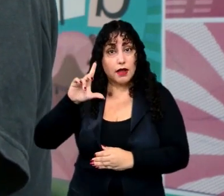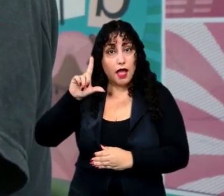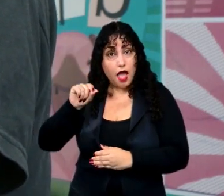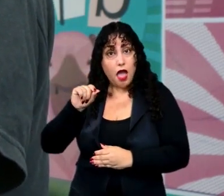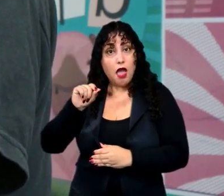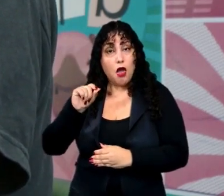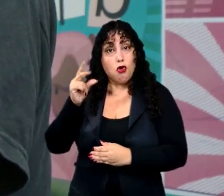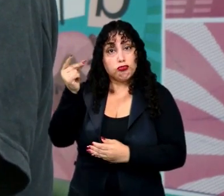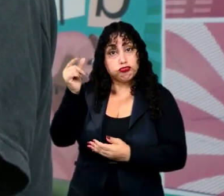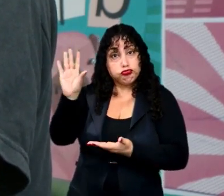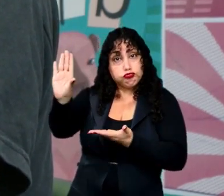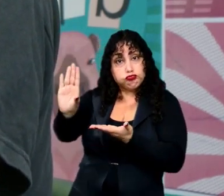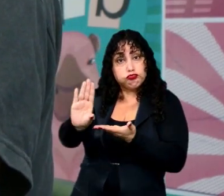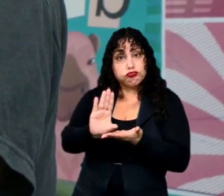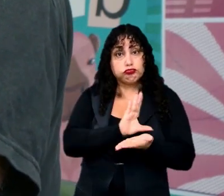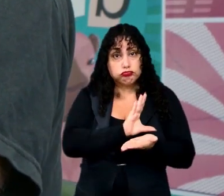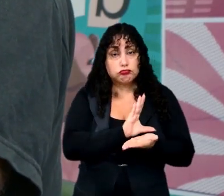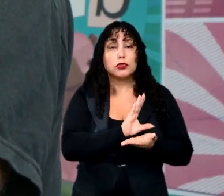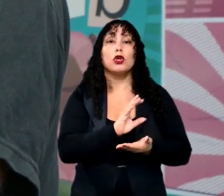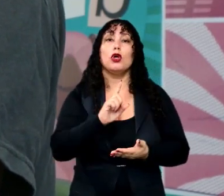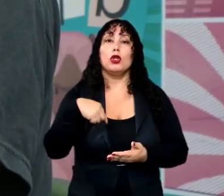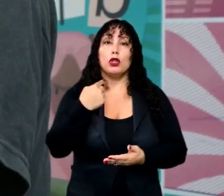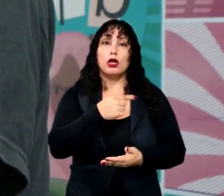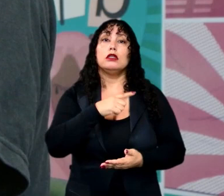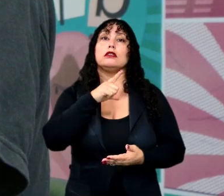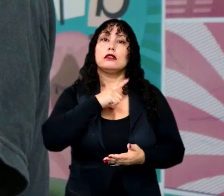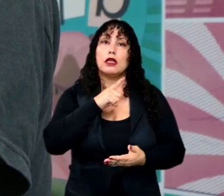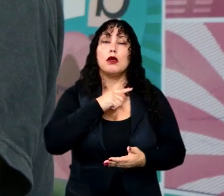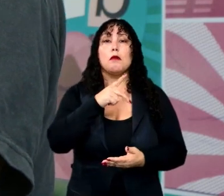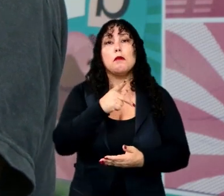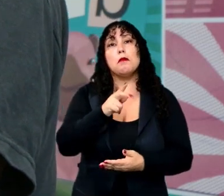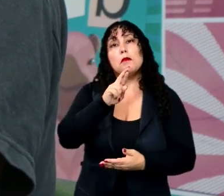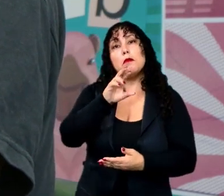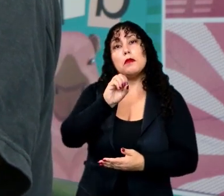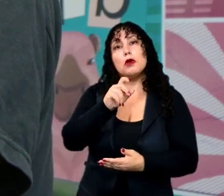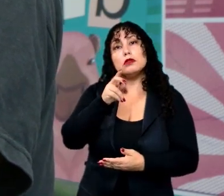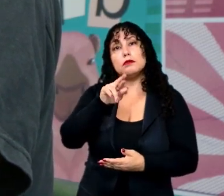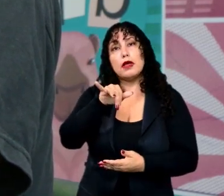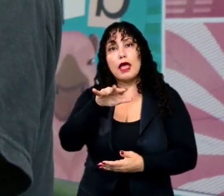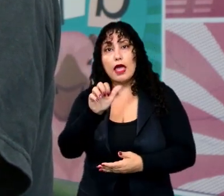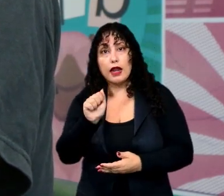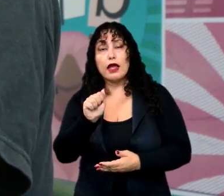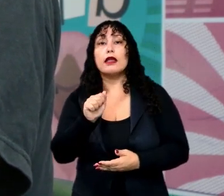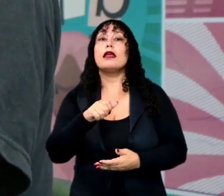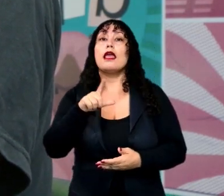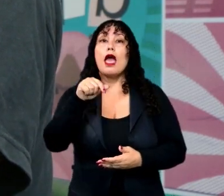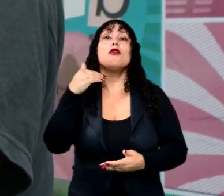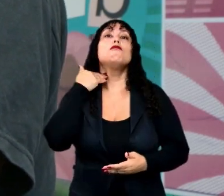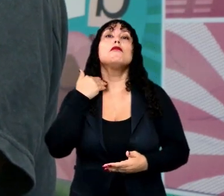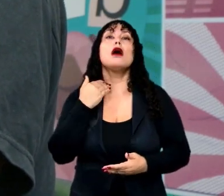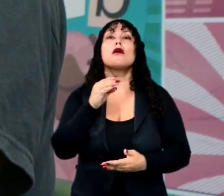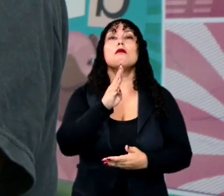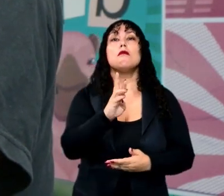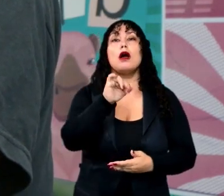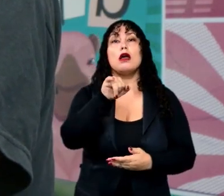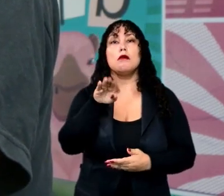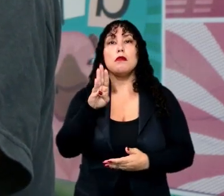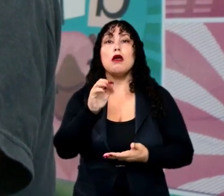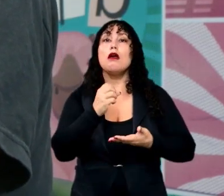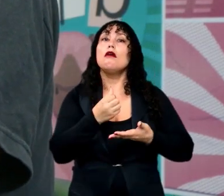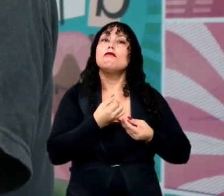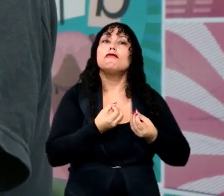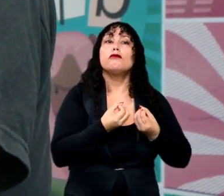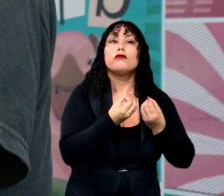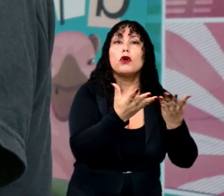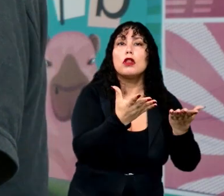recurso financeiro aí nós temos o prospera que é um recurso do BRB que ele fornece